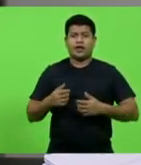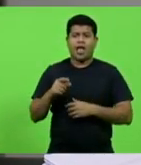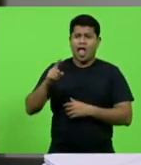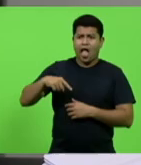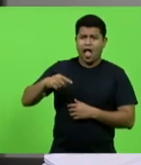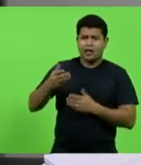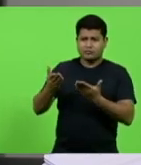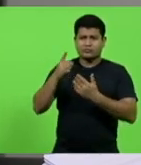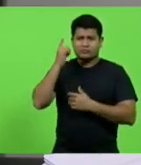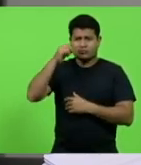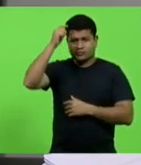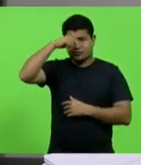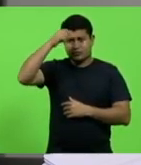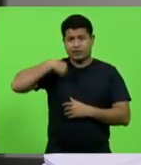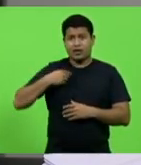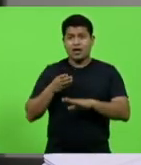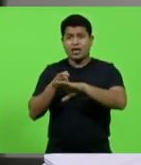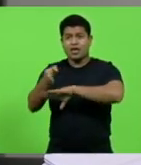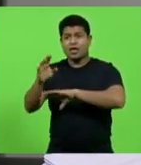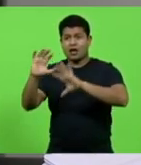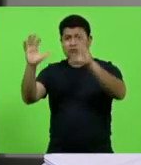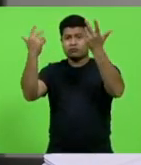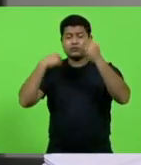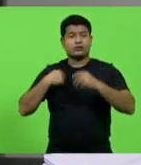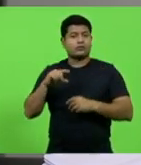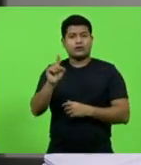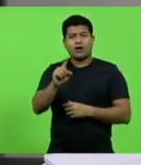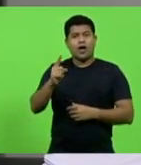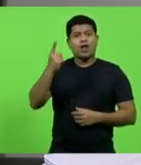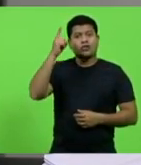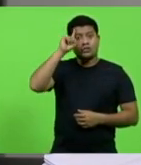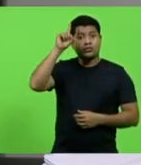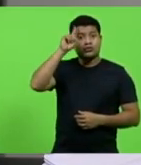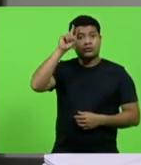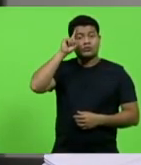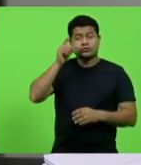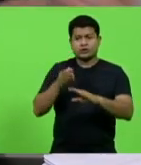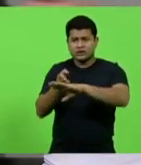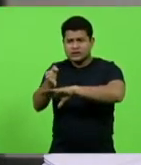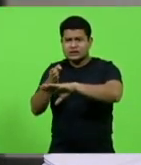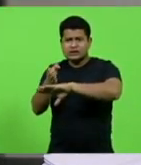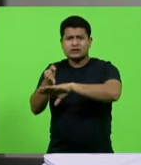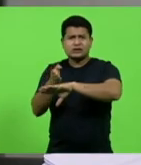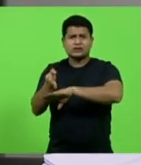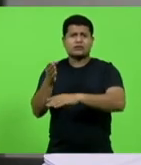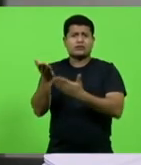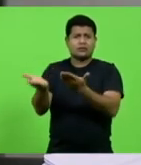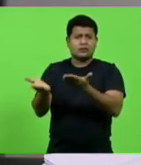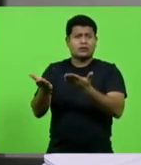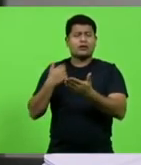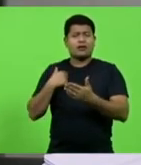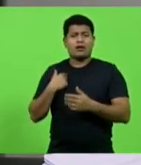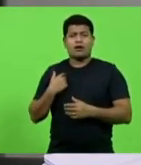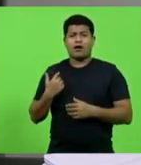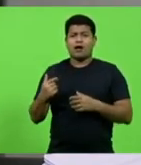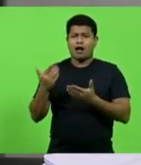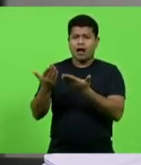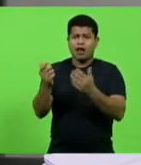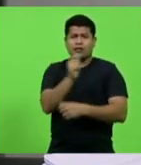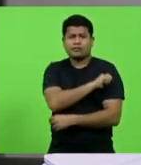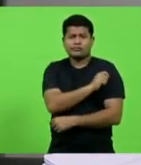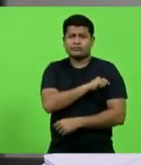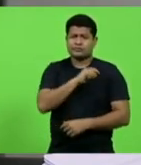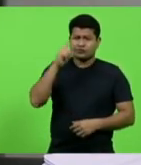numa festa. É todo dia estar lá com um aluno com dificuldade, criança com deficiência,